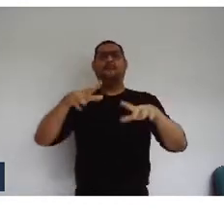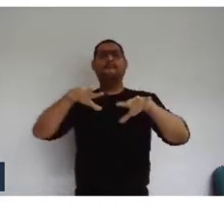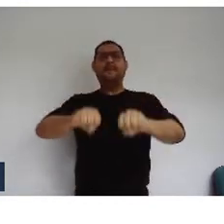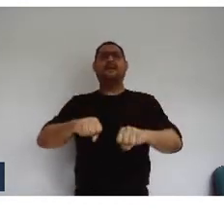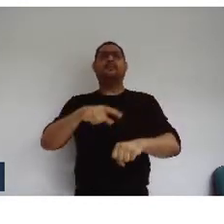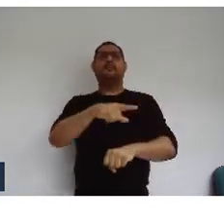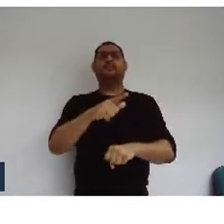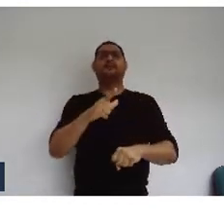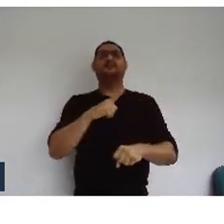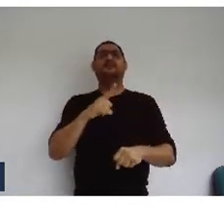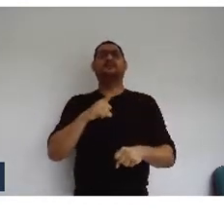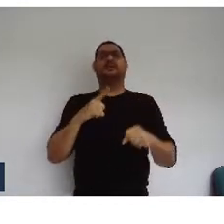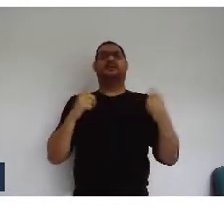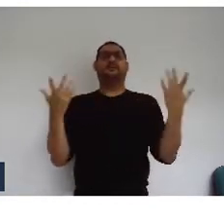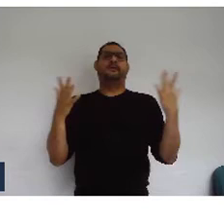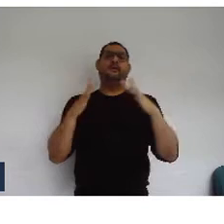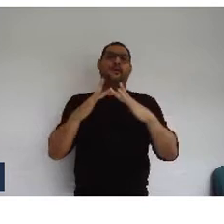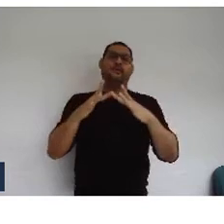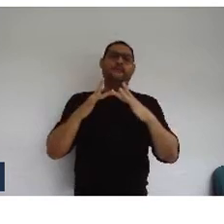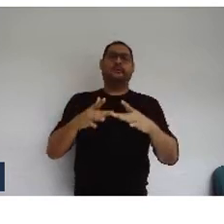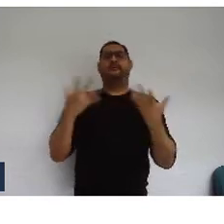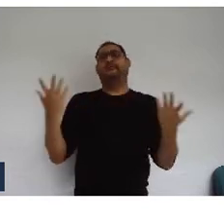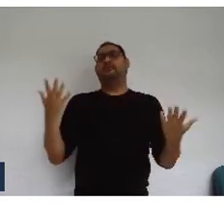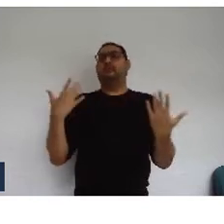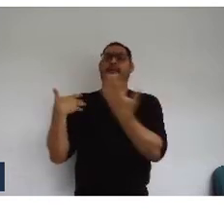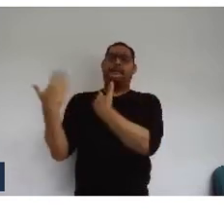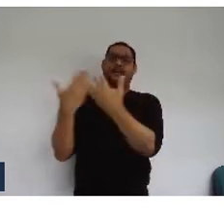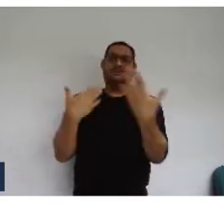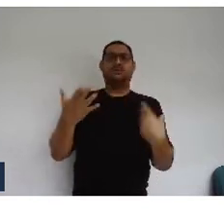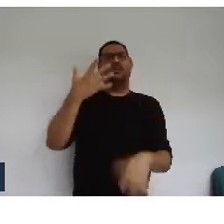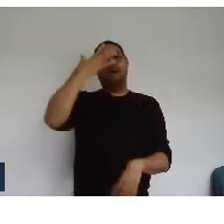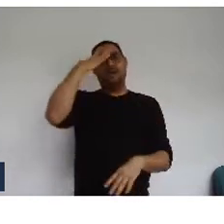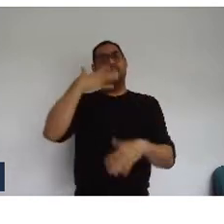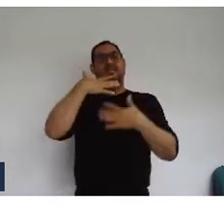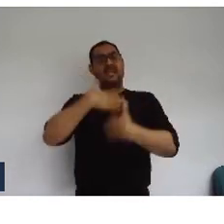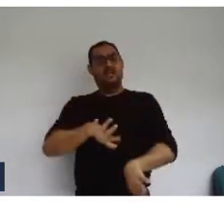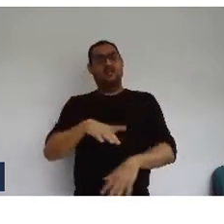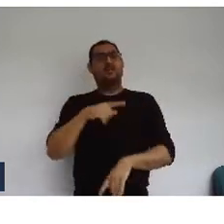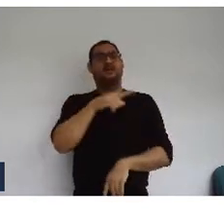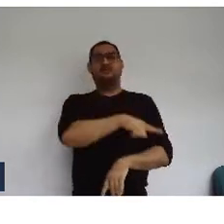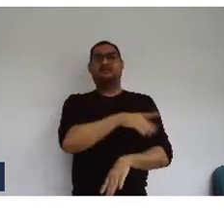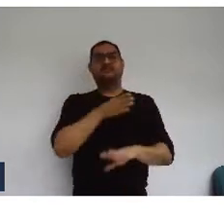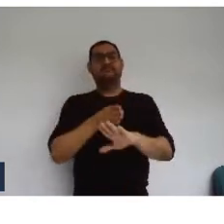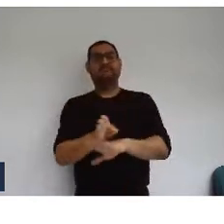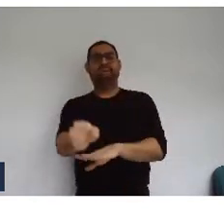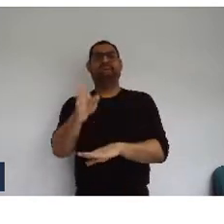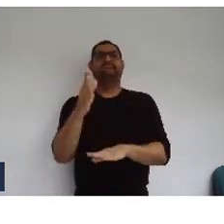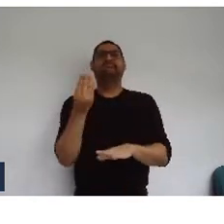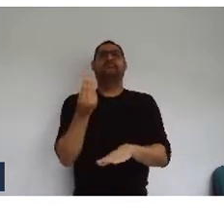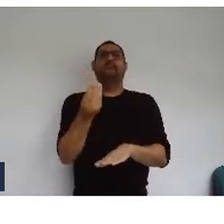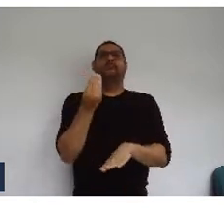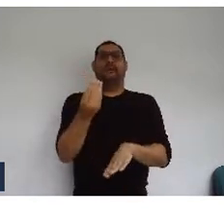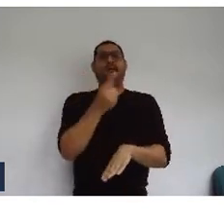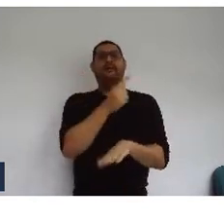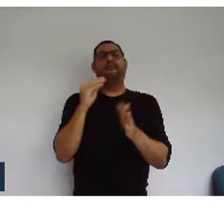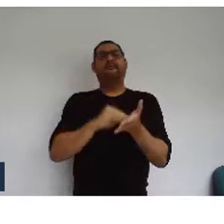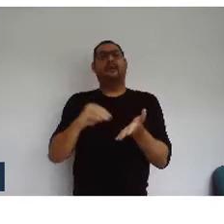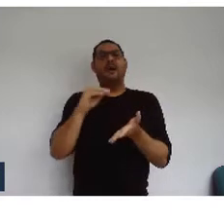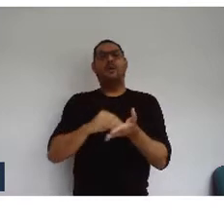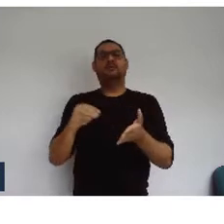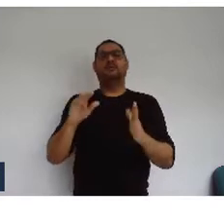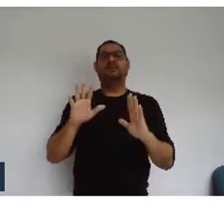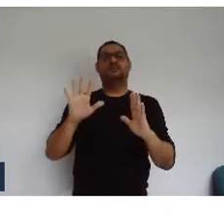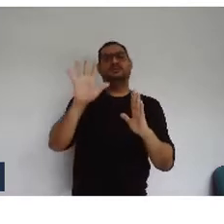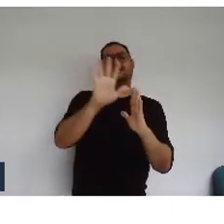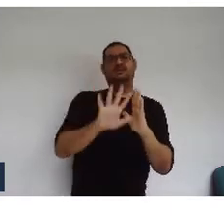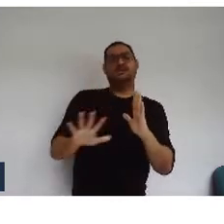relação de convívio entre as pessoas e a natureza, o que possibilita a semiotização do espaço